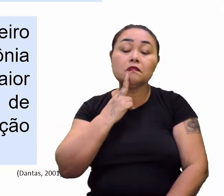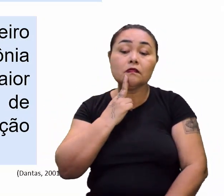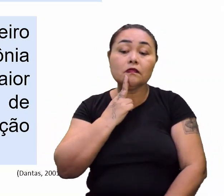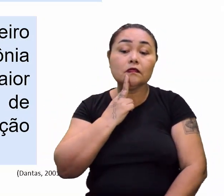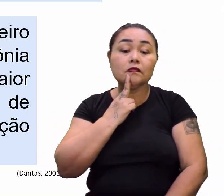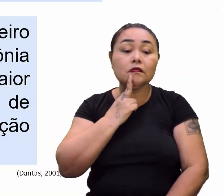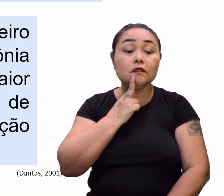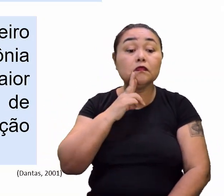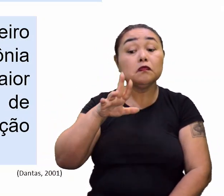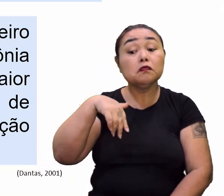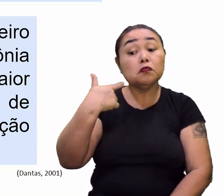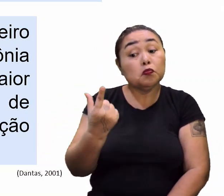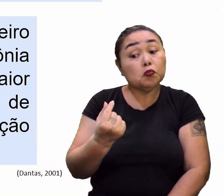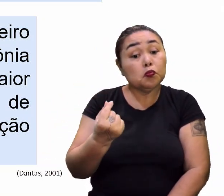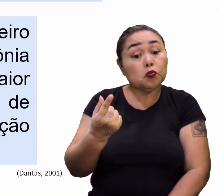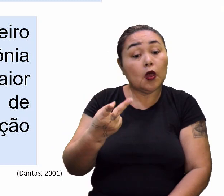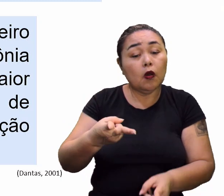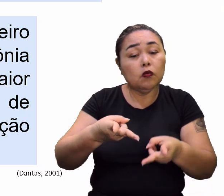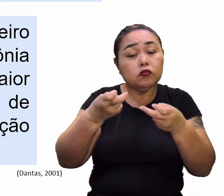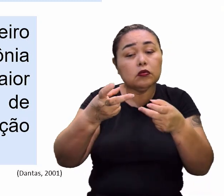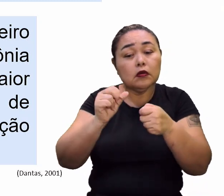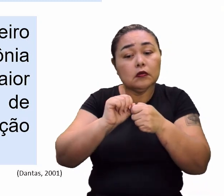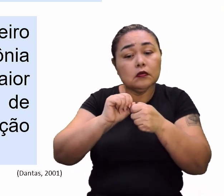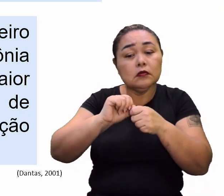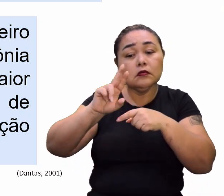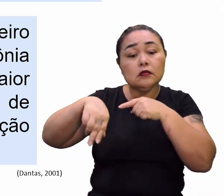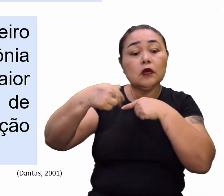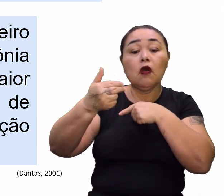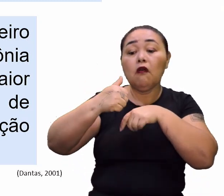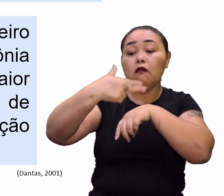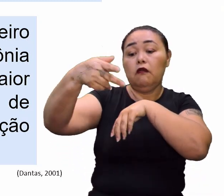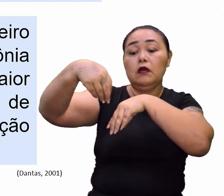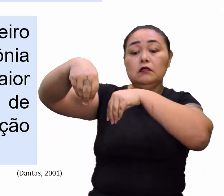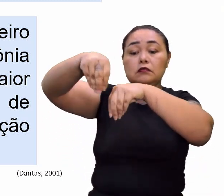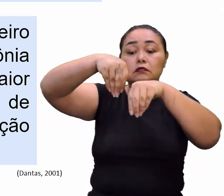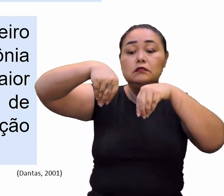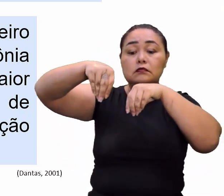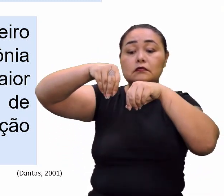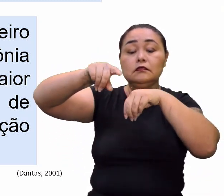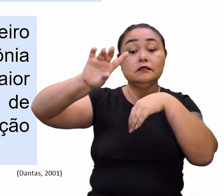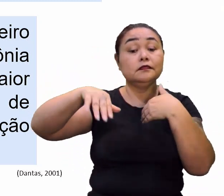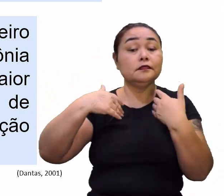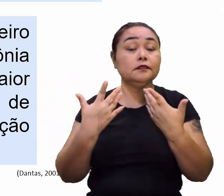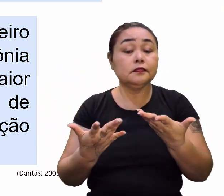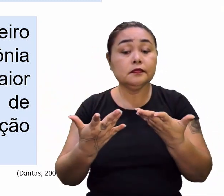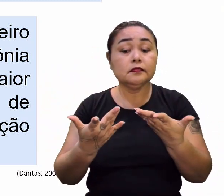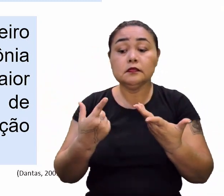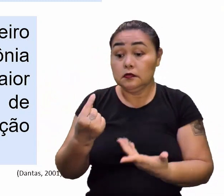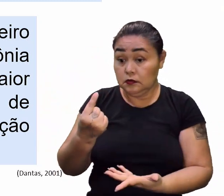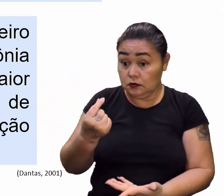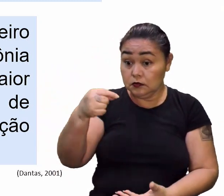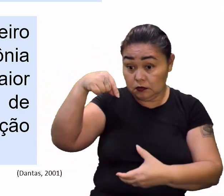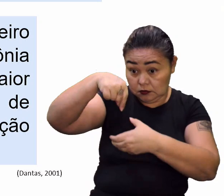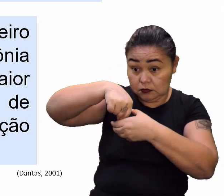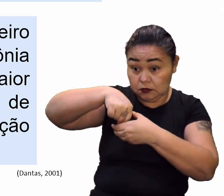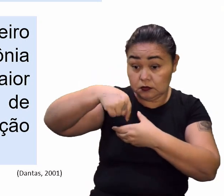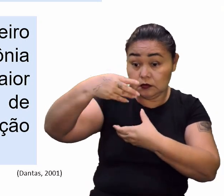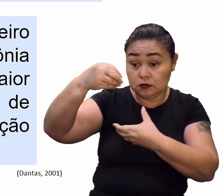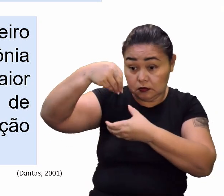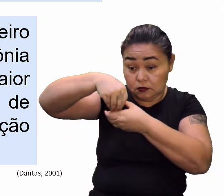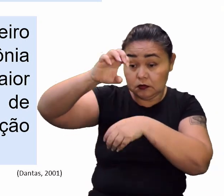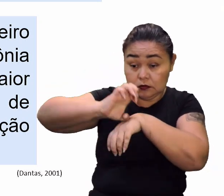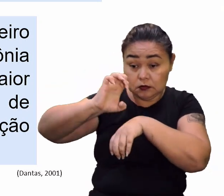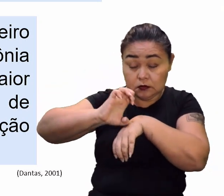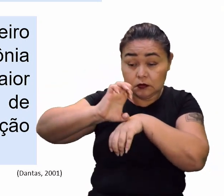O resultado econômico da exploração passou a ser aplicado fora do território. Ou seja, o dinheiro que era para ser investido aqui,